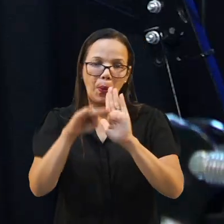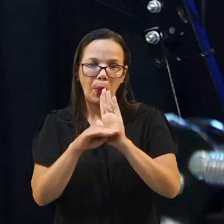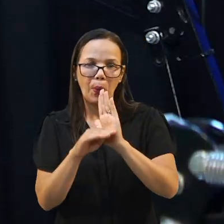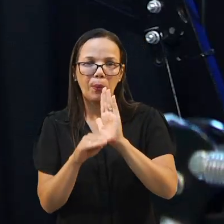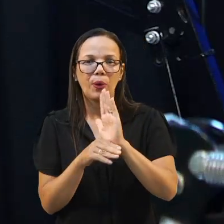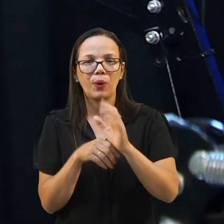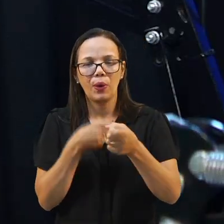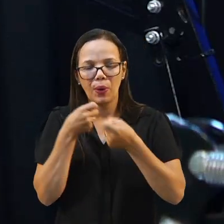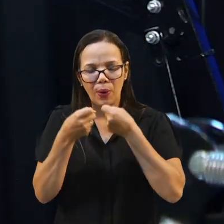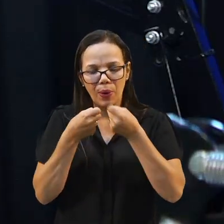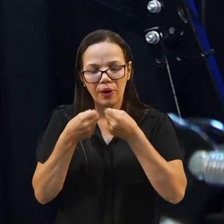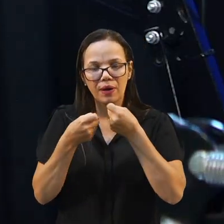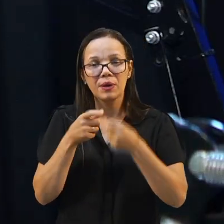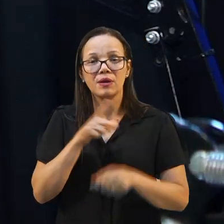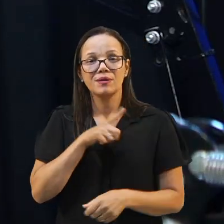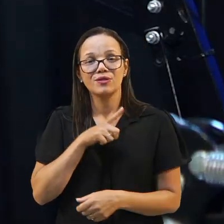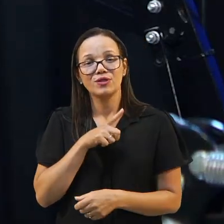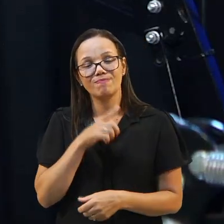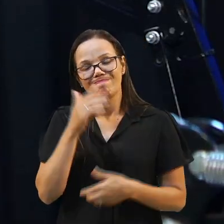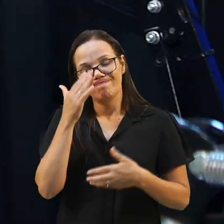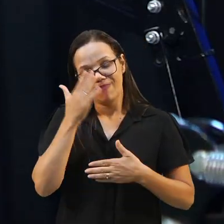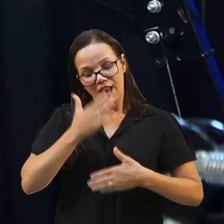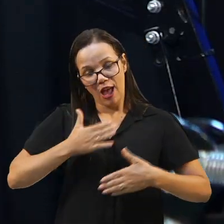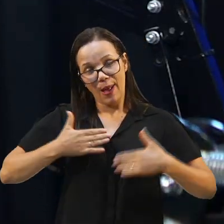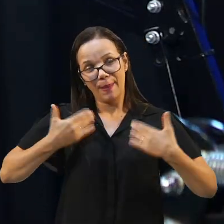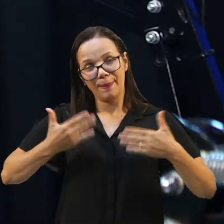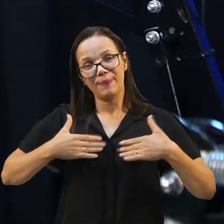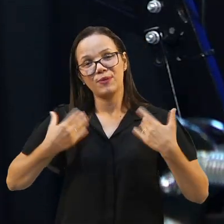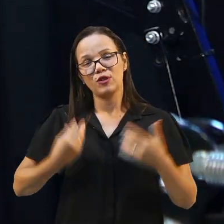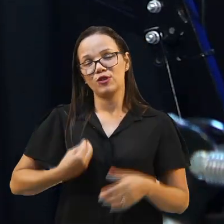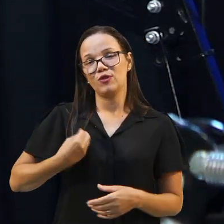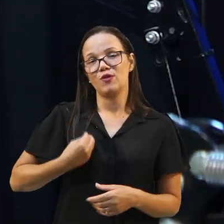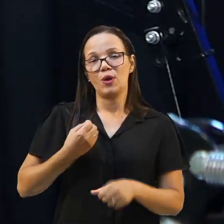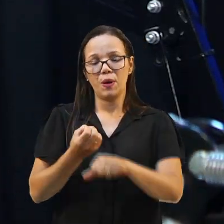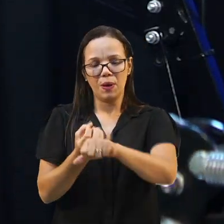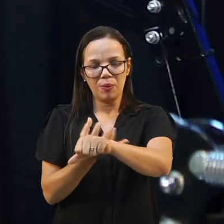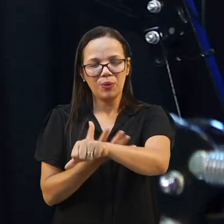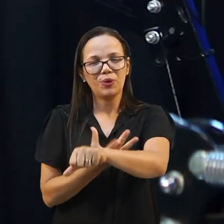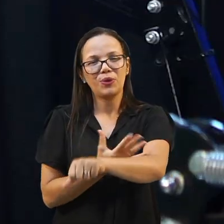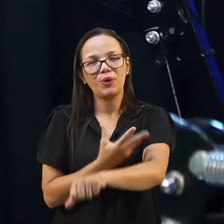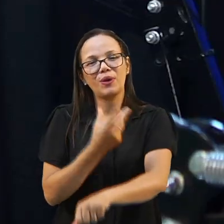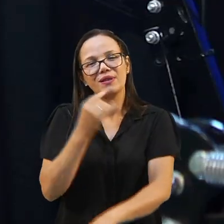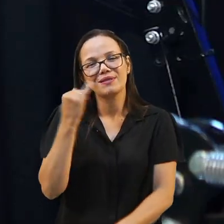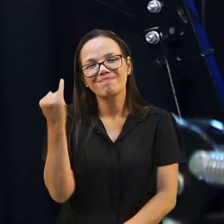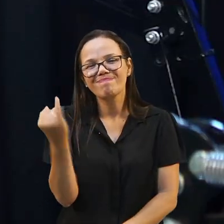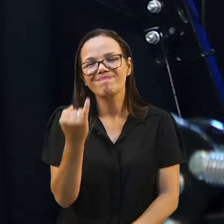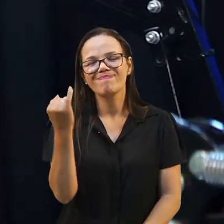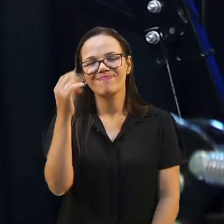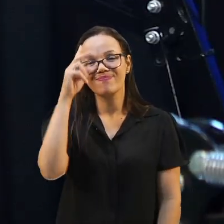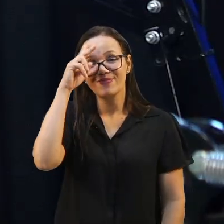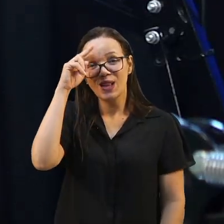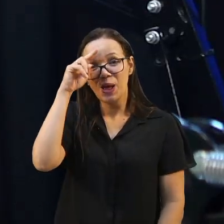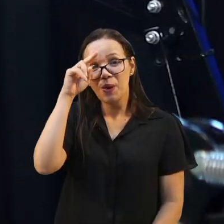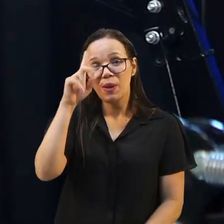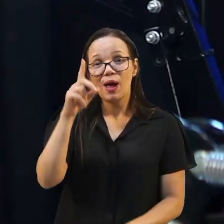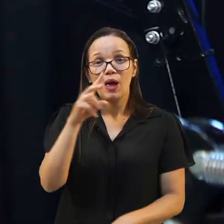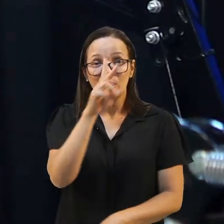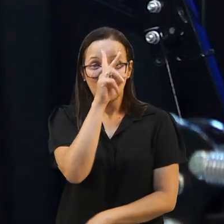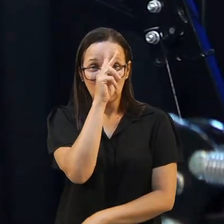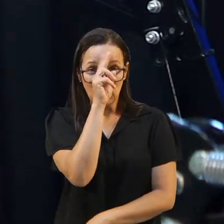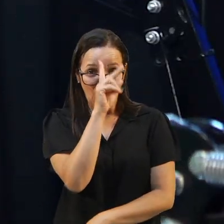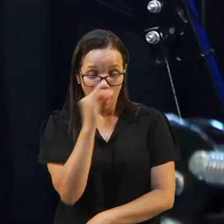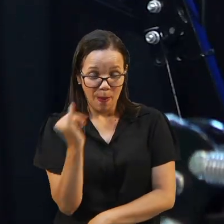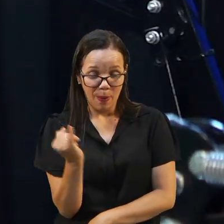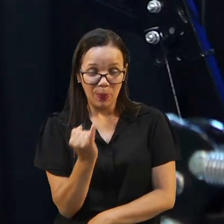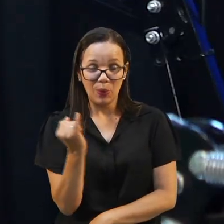a alegria aqui de viver emoções importantes, de relembrar fatos importantes.